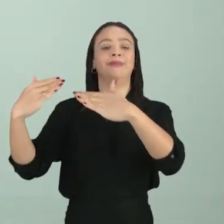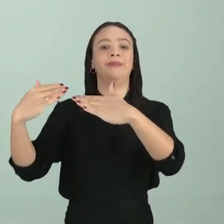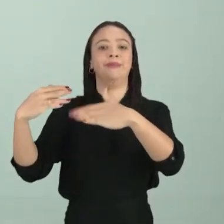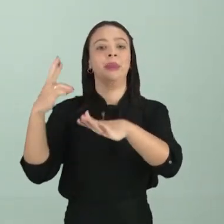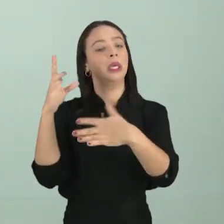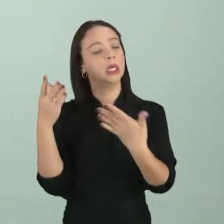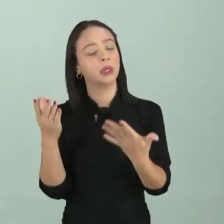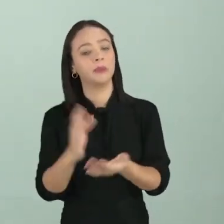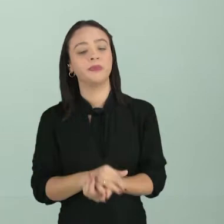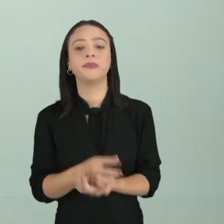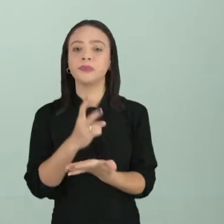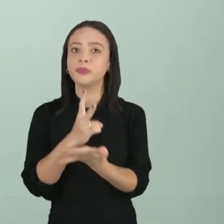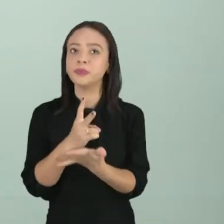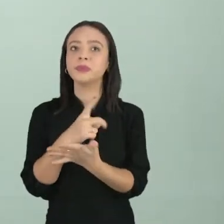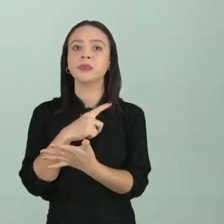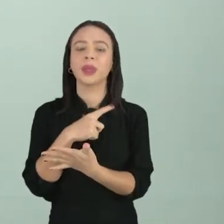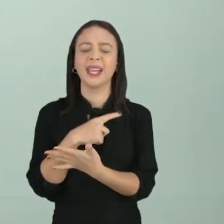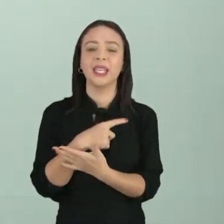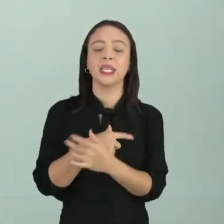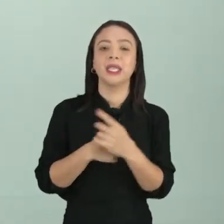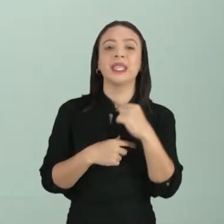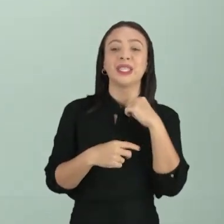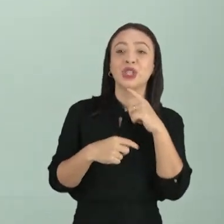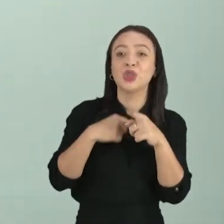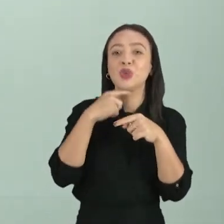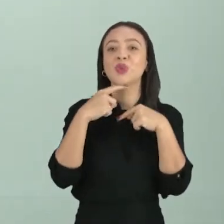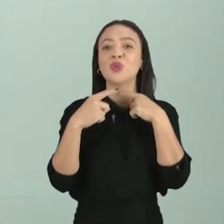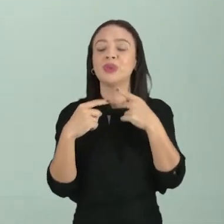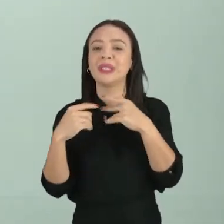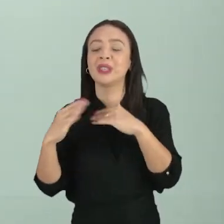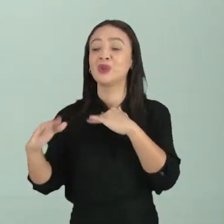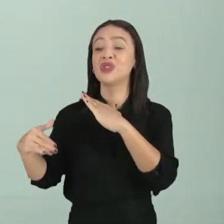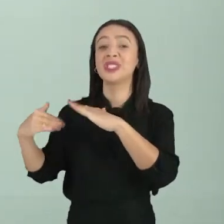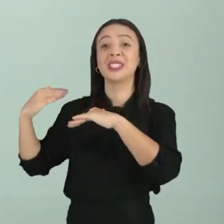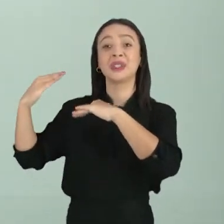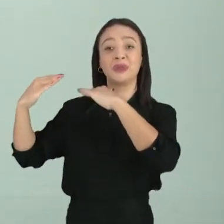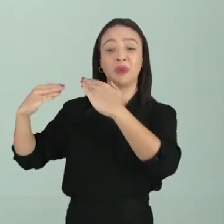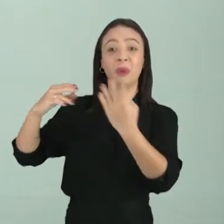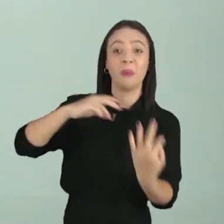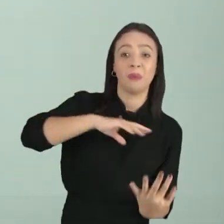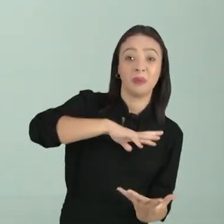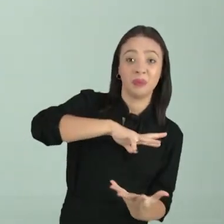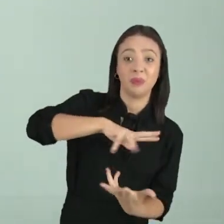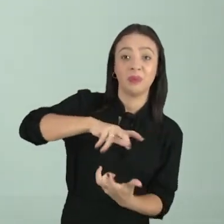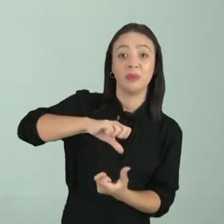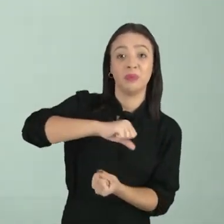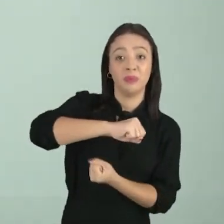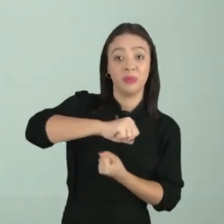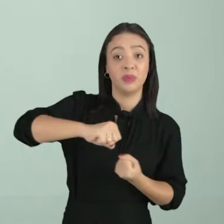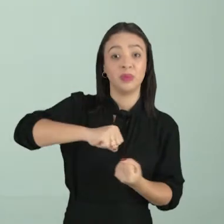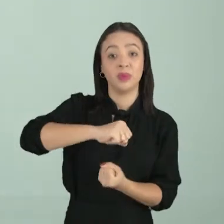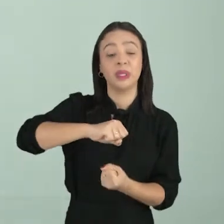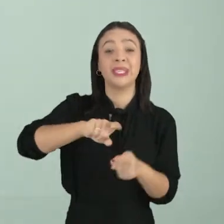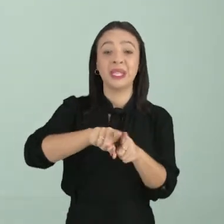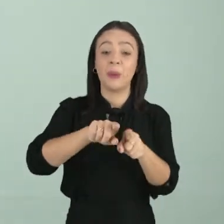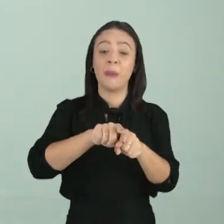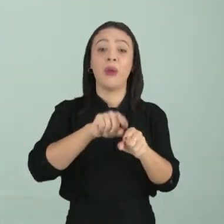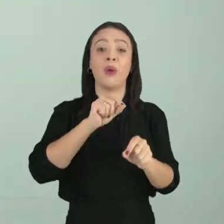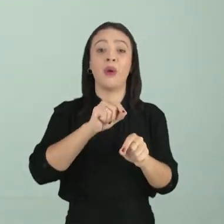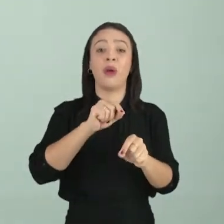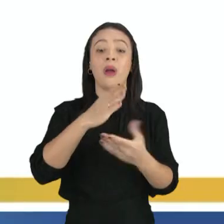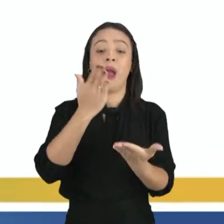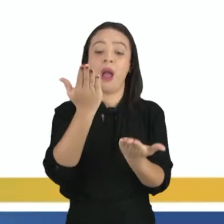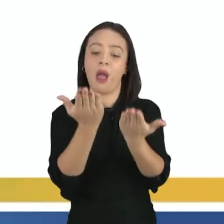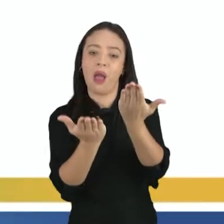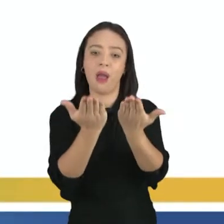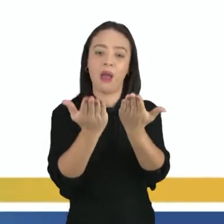tem esse dilema, né, no desenvolvimento com o equilíbrio do meio